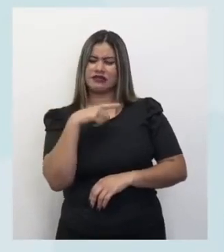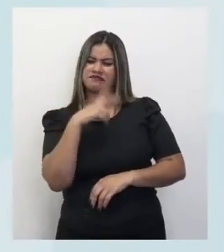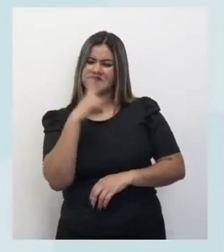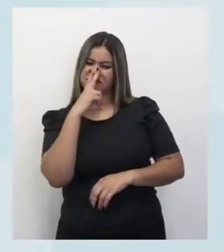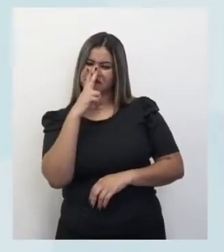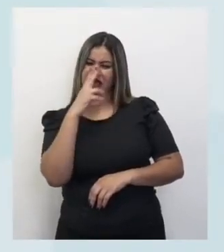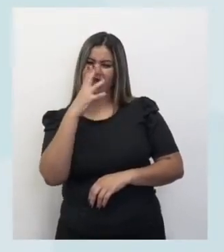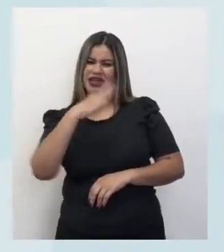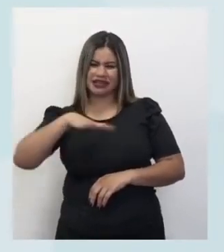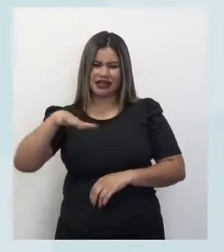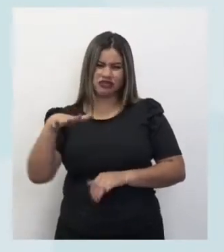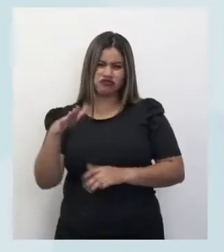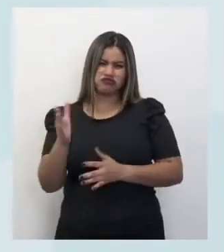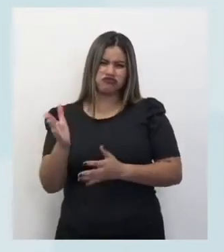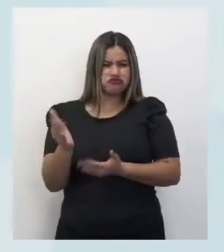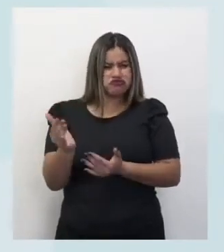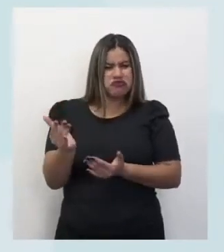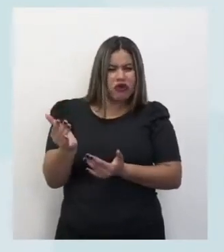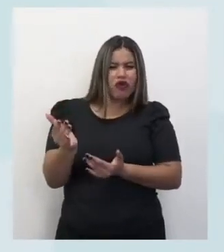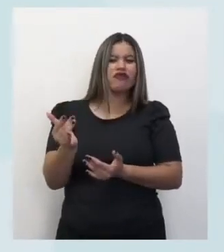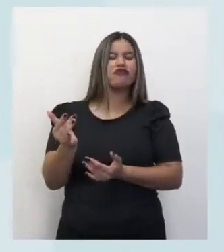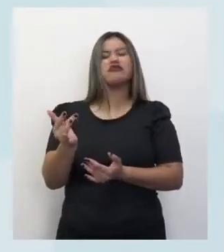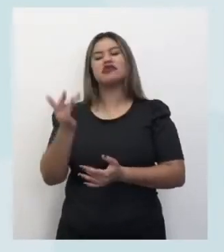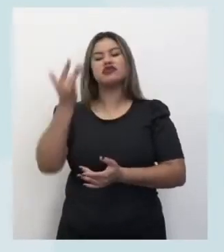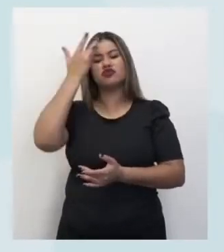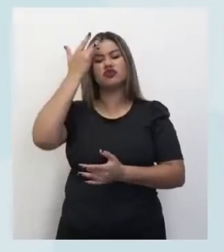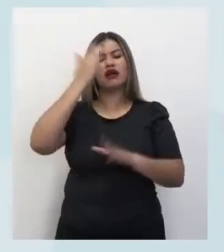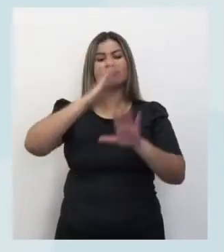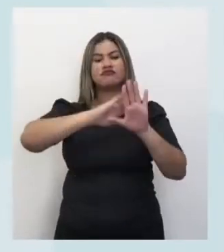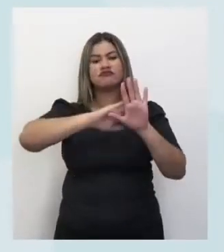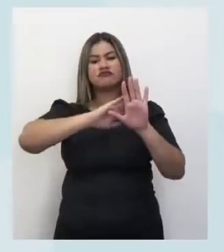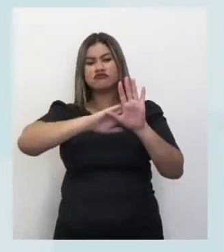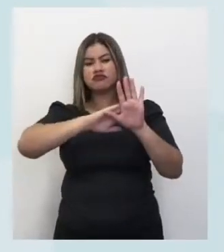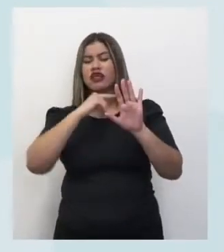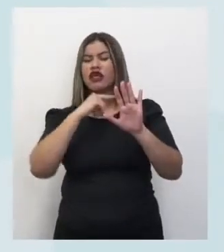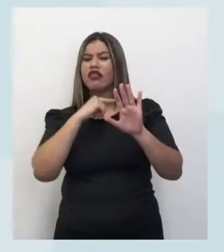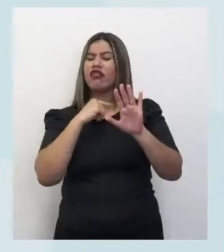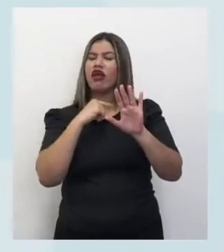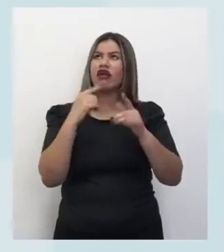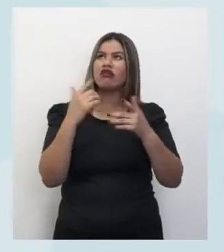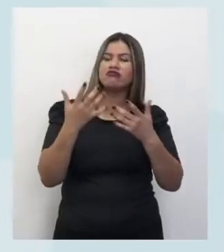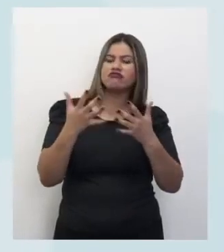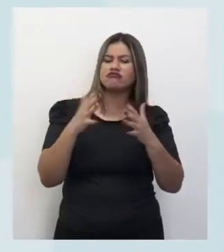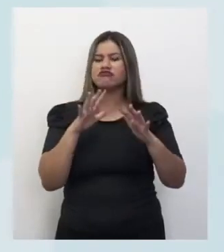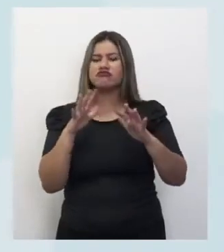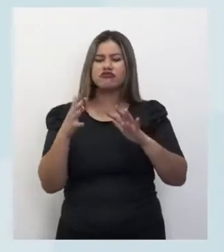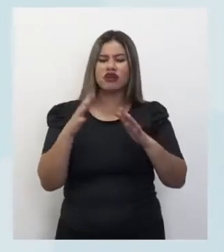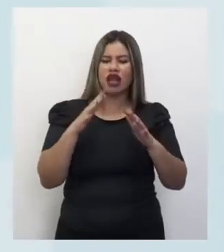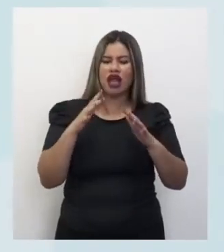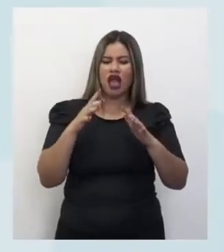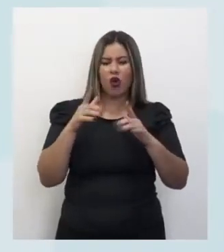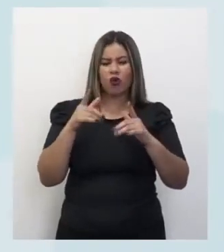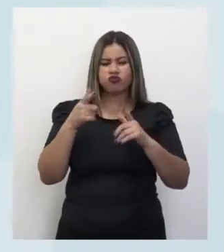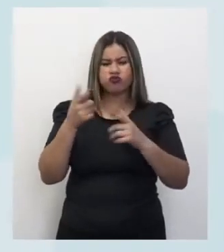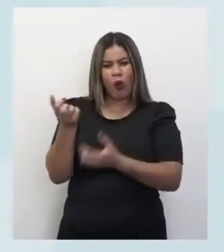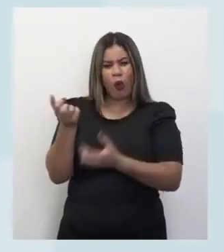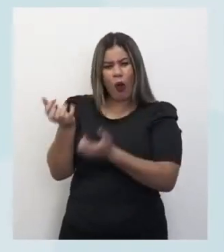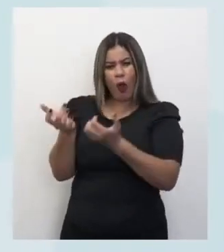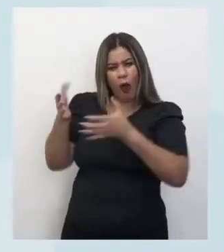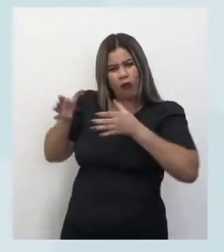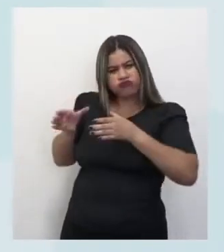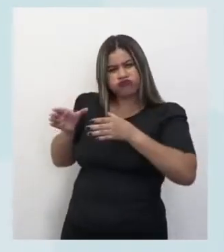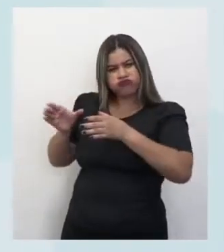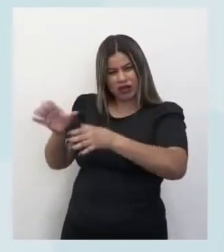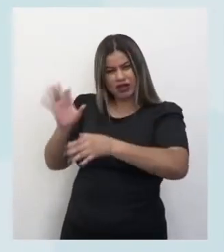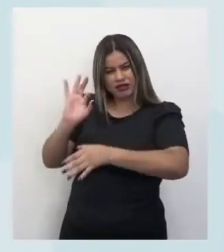né? Pré-adolescentes. Eu não sei se de fundo tem como se fosse um forno ali, tem uma